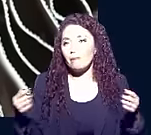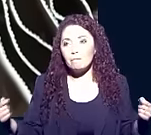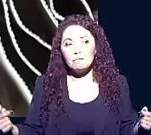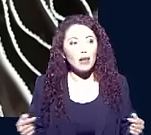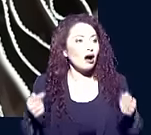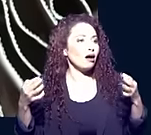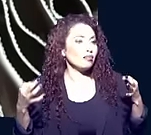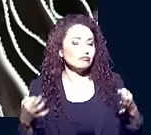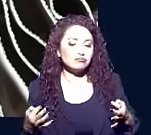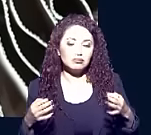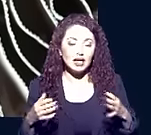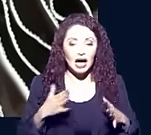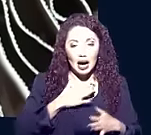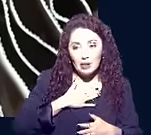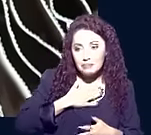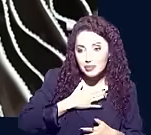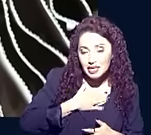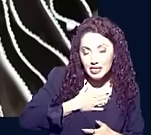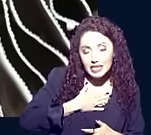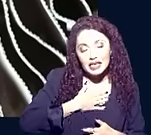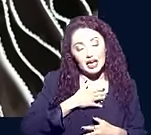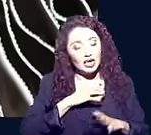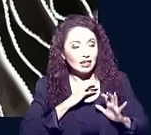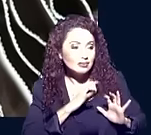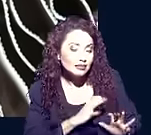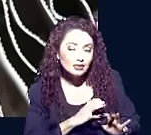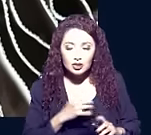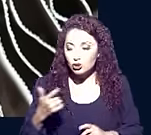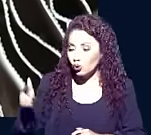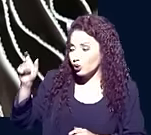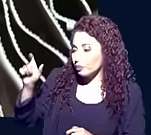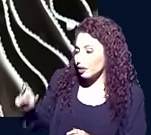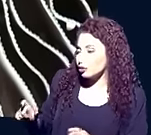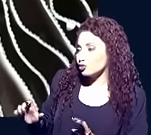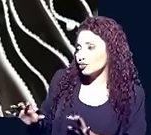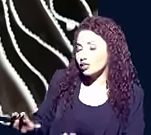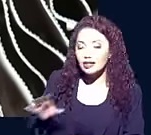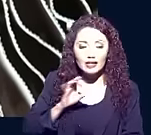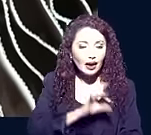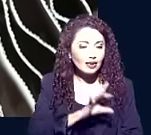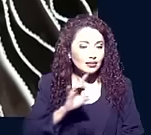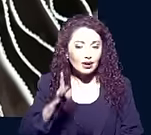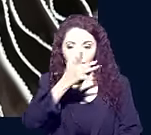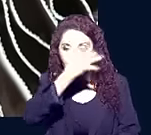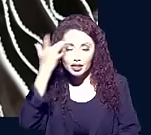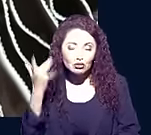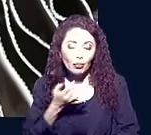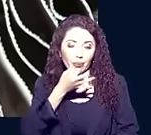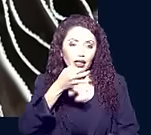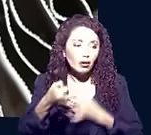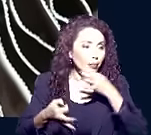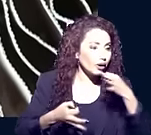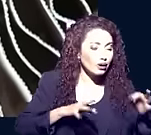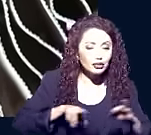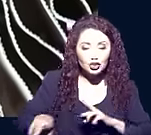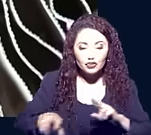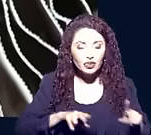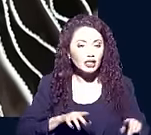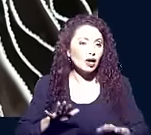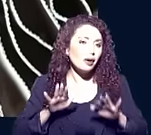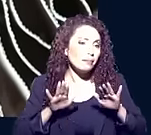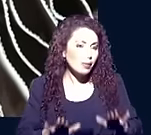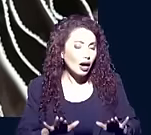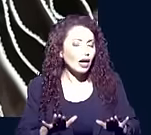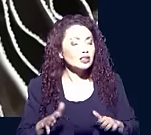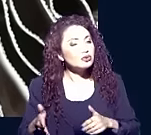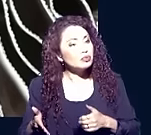ideal era de um jeito a do André é de outro a sua é de outro cada um tem um foco cada um tem umbigo Cada um pensa diferente mas o médio eu penso que nós